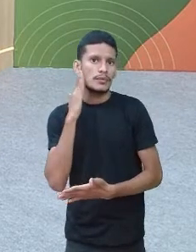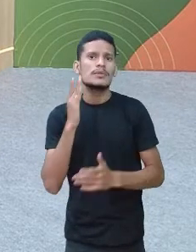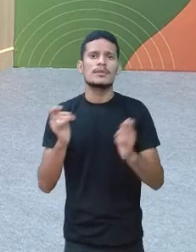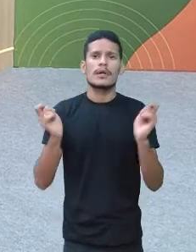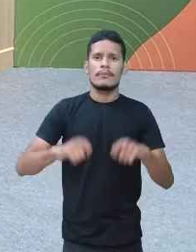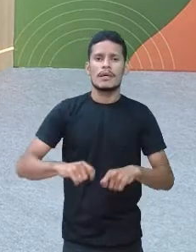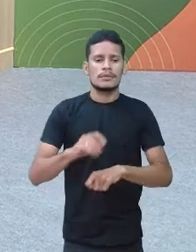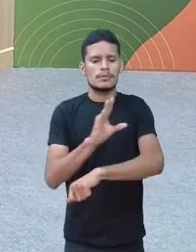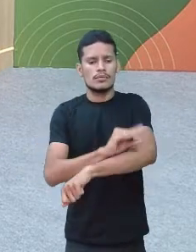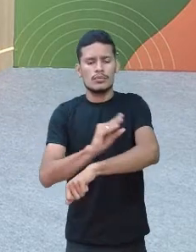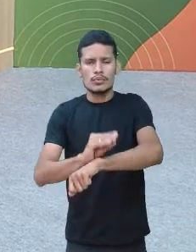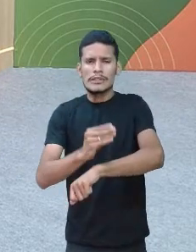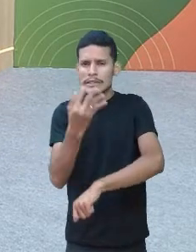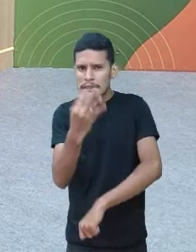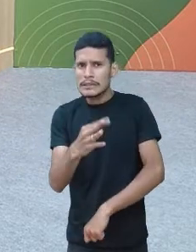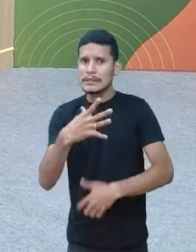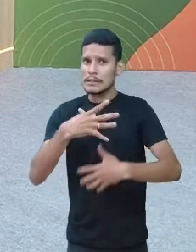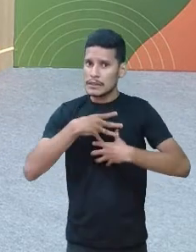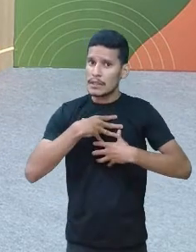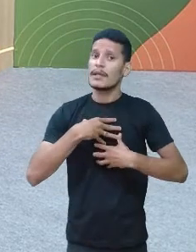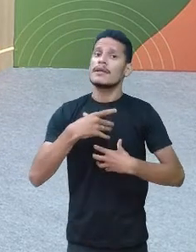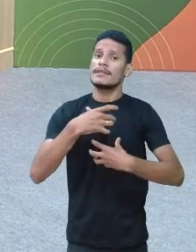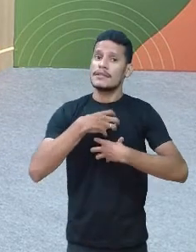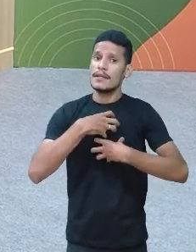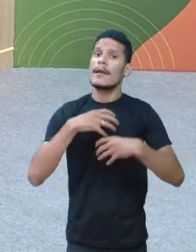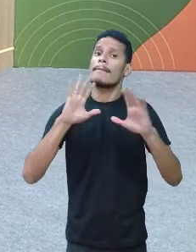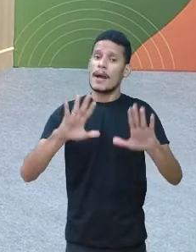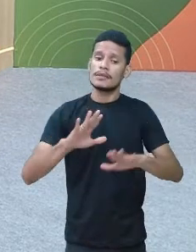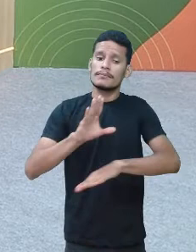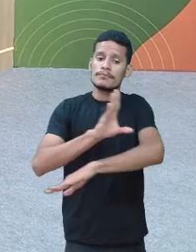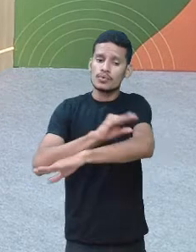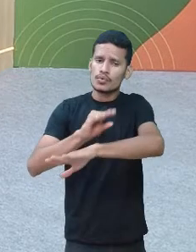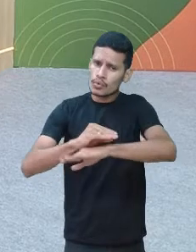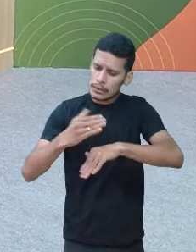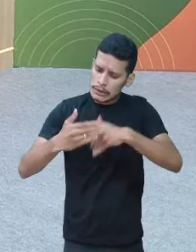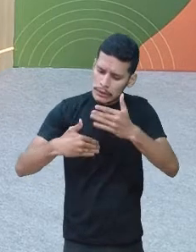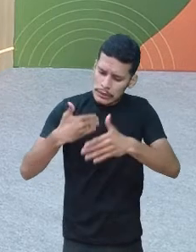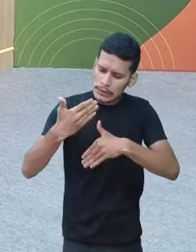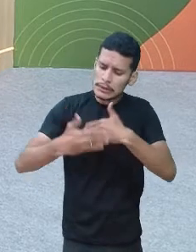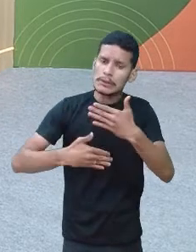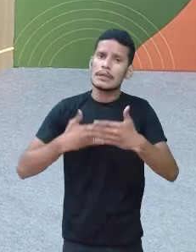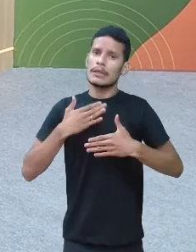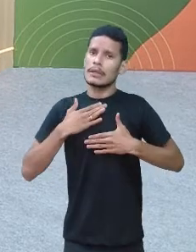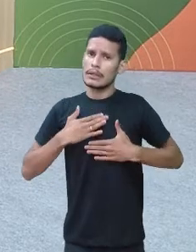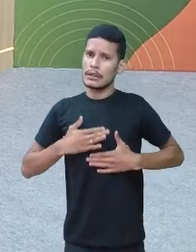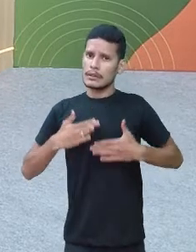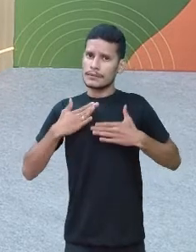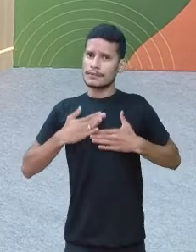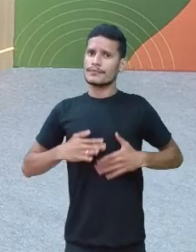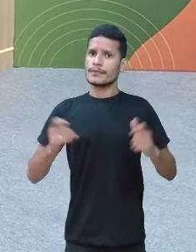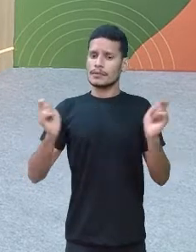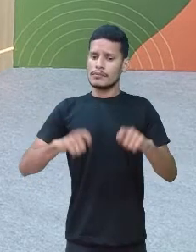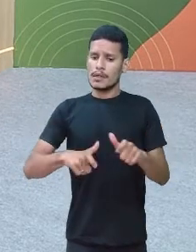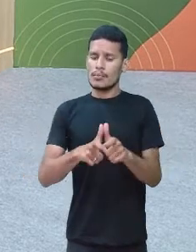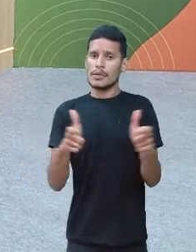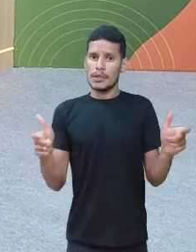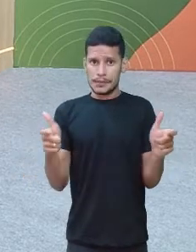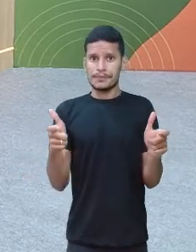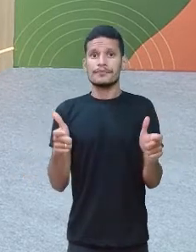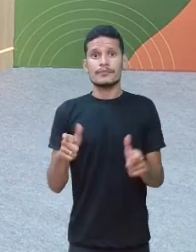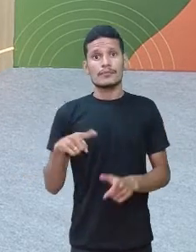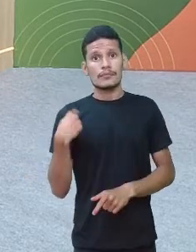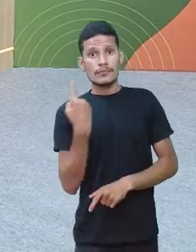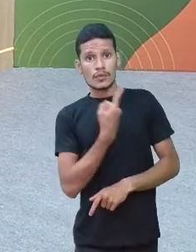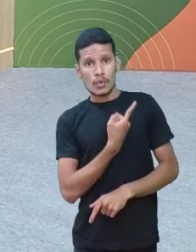se machucar, mas as microlesões que fazem com que o músculo, depois de um descanso, ele aumente o tamanho. Então, a gente chama isso